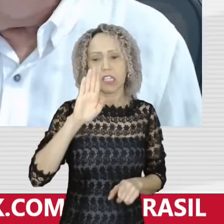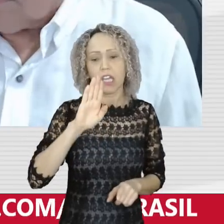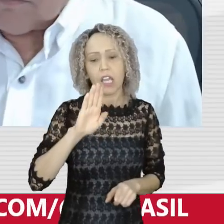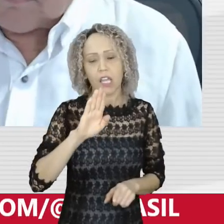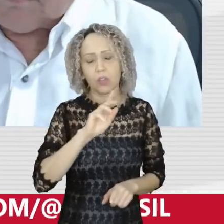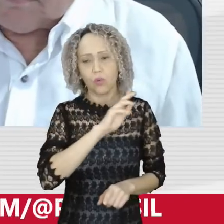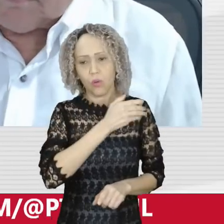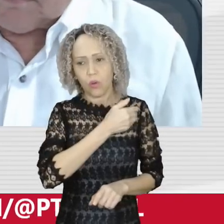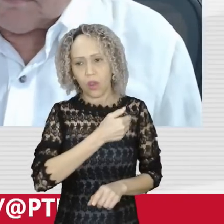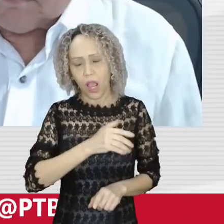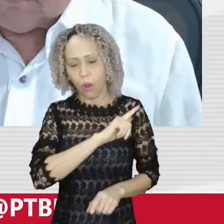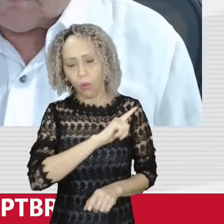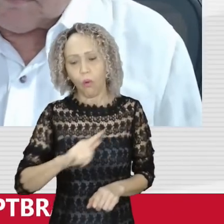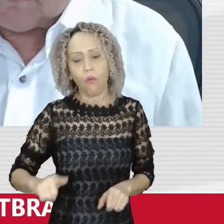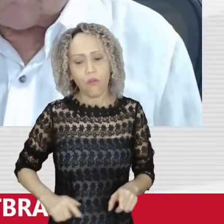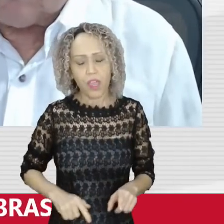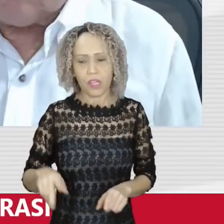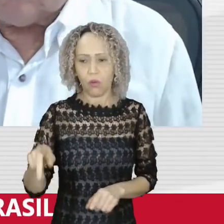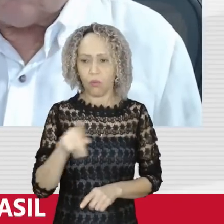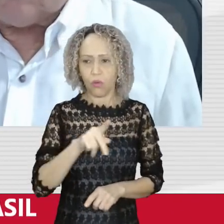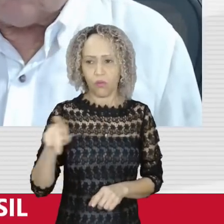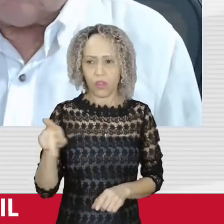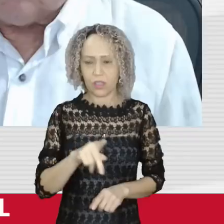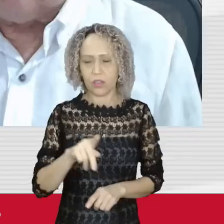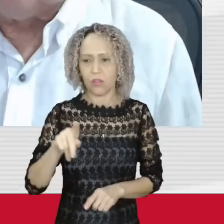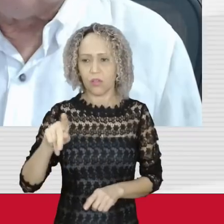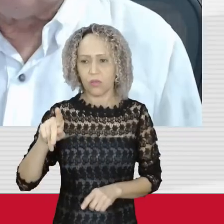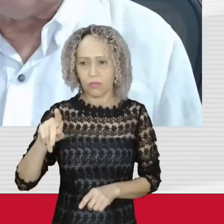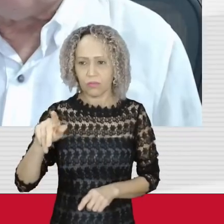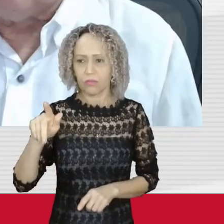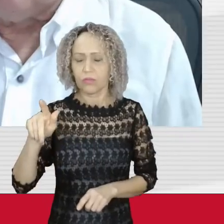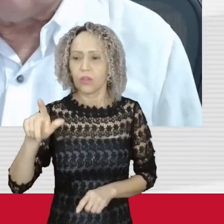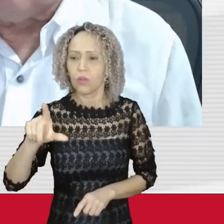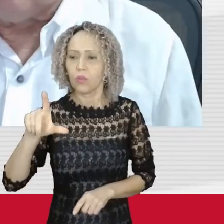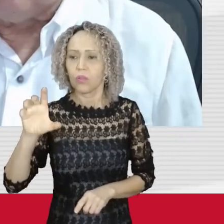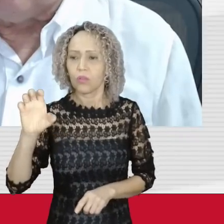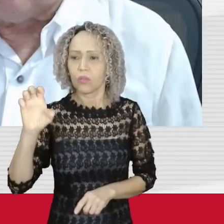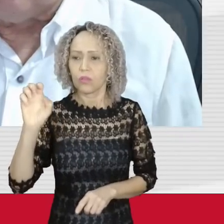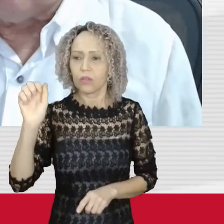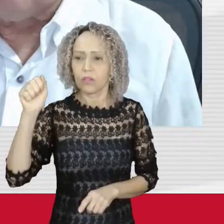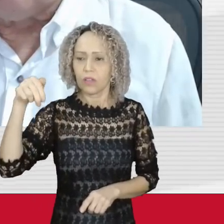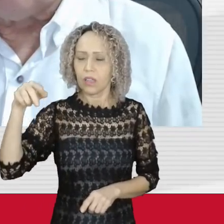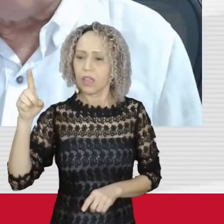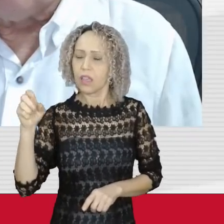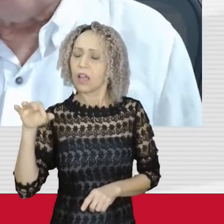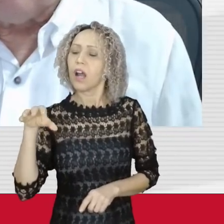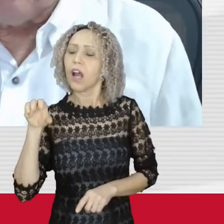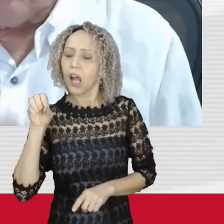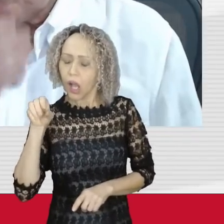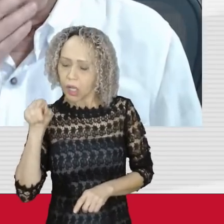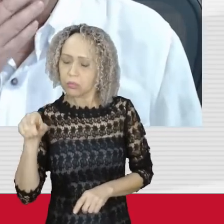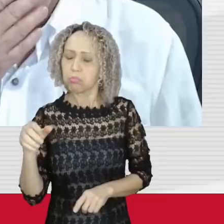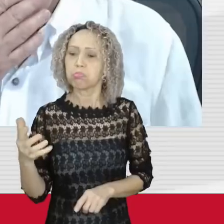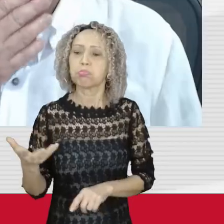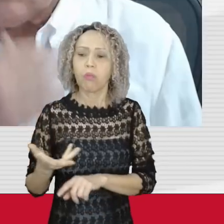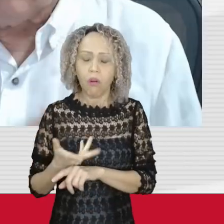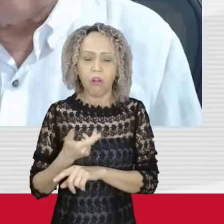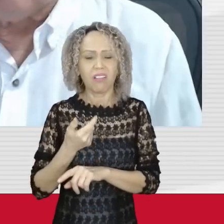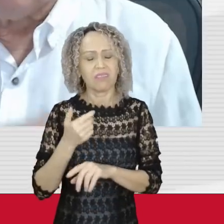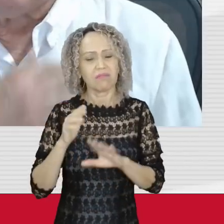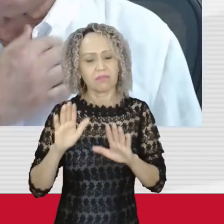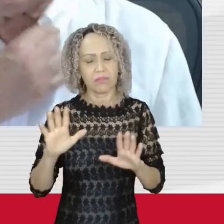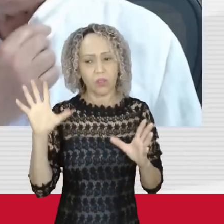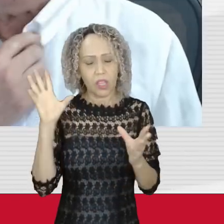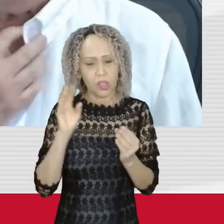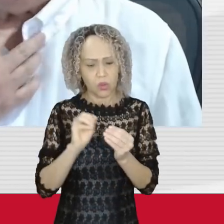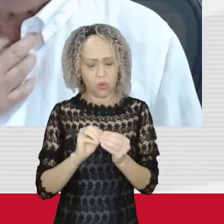um excelente desempenho, que é do Partido Verde. Então, no resumo, nós tivemos um bom desempenho aqui no nosso